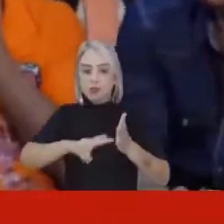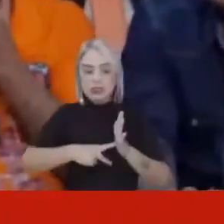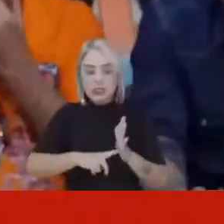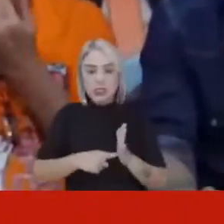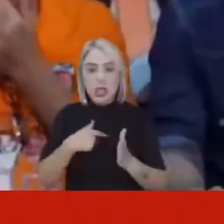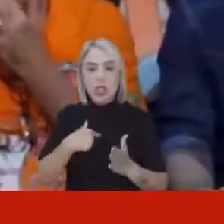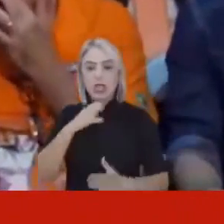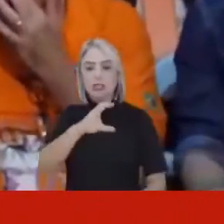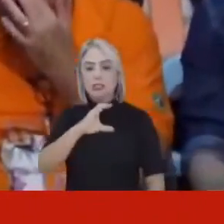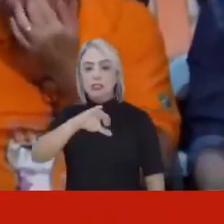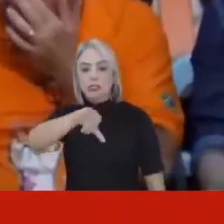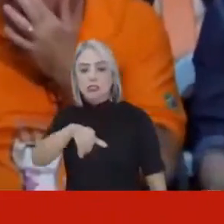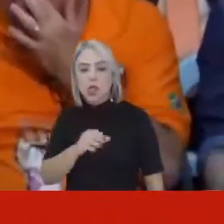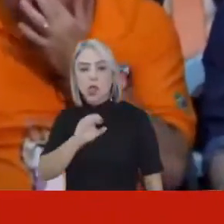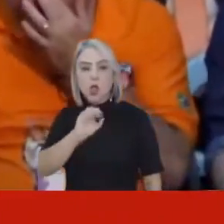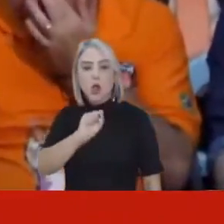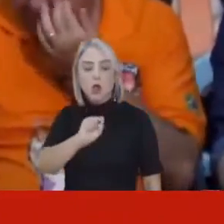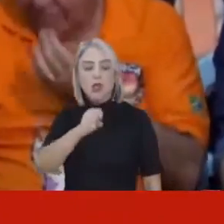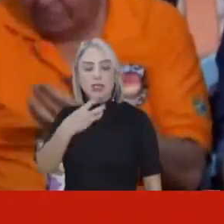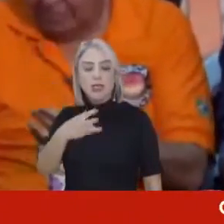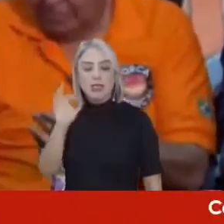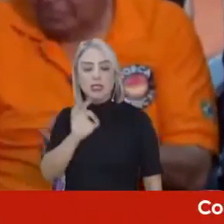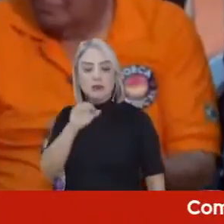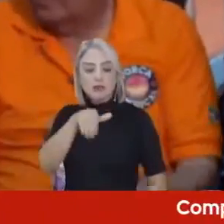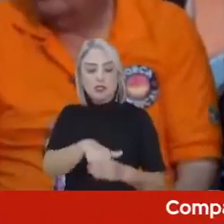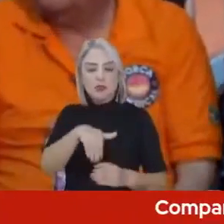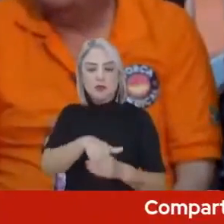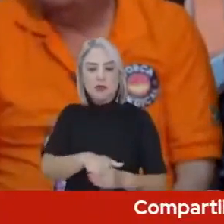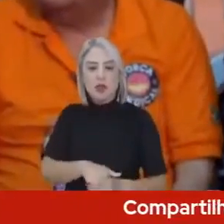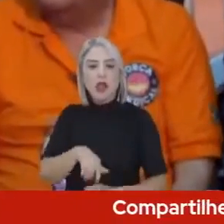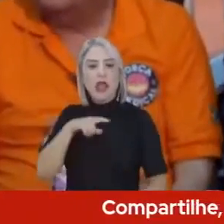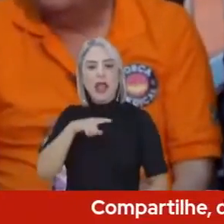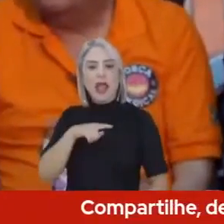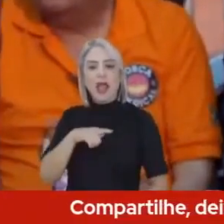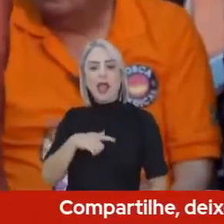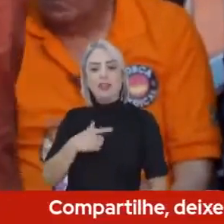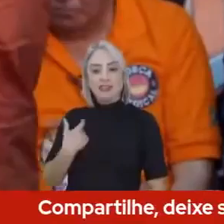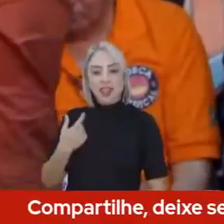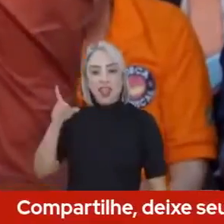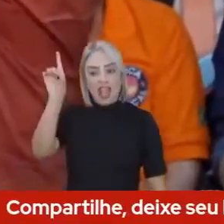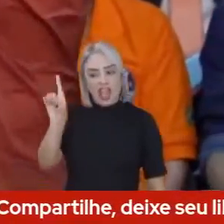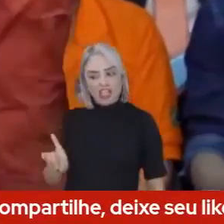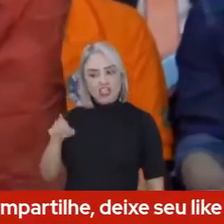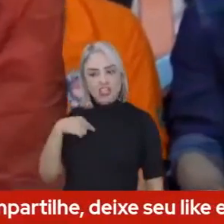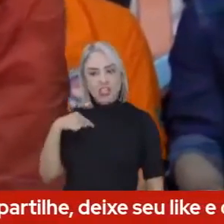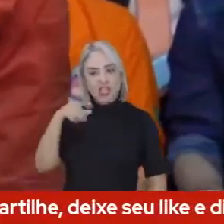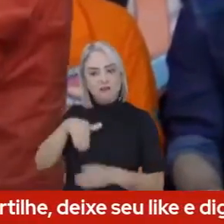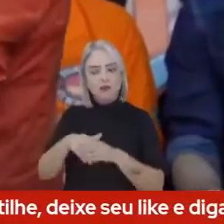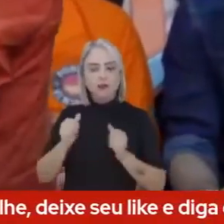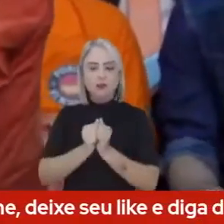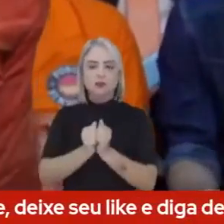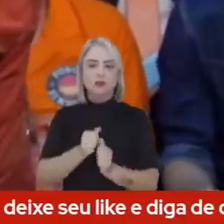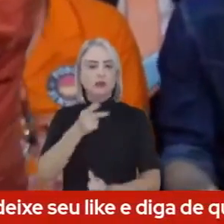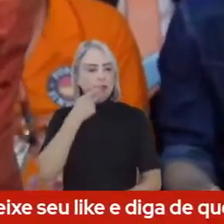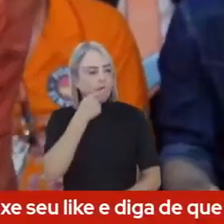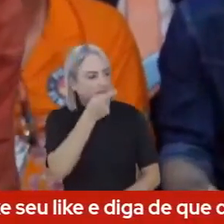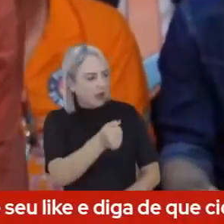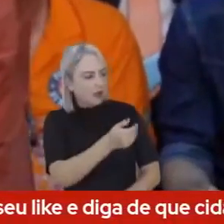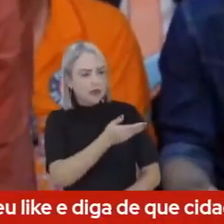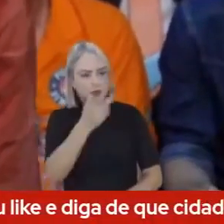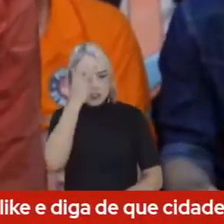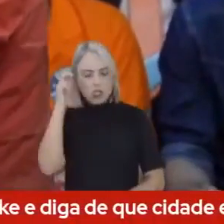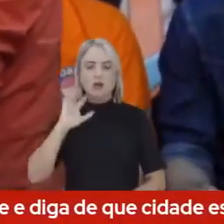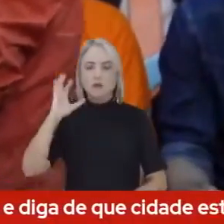com 83% dos votos. Até a direita votou conosco. Então, fica tranquila com isso. Você pode dizer para as pessoas que nós vamos resolver